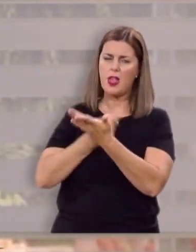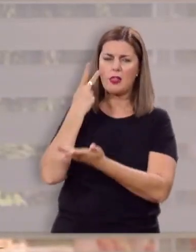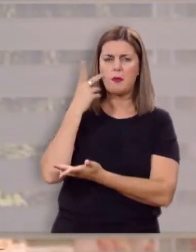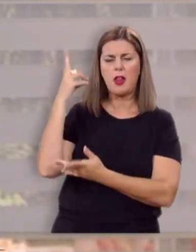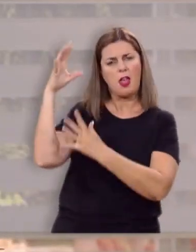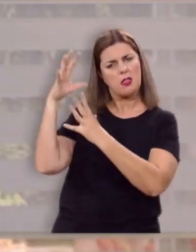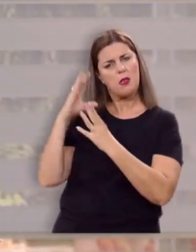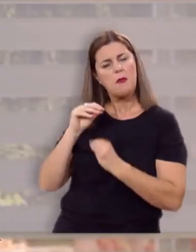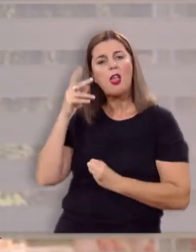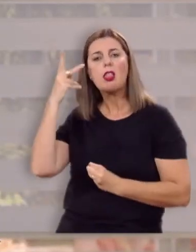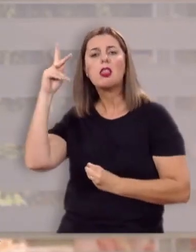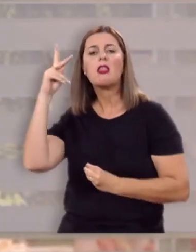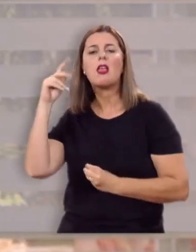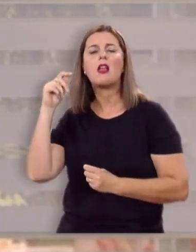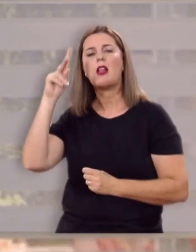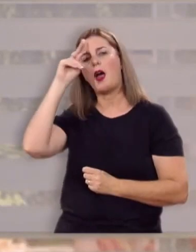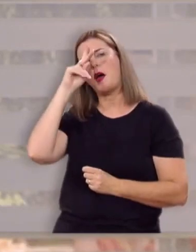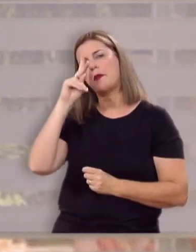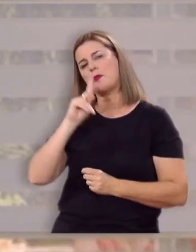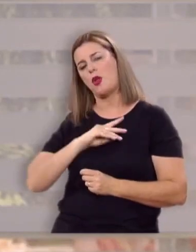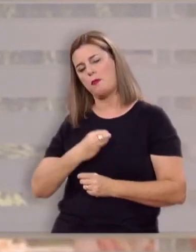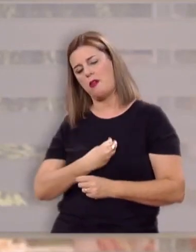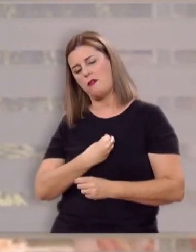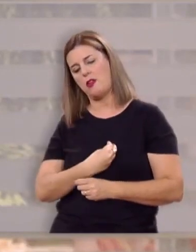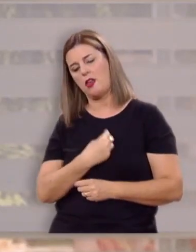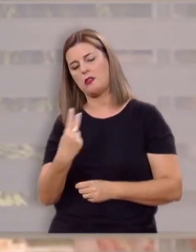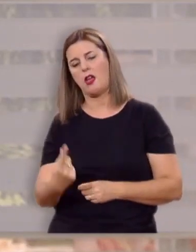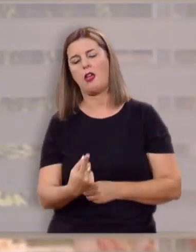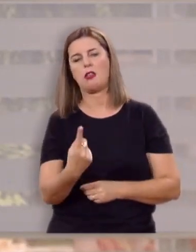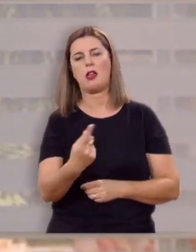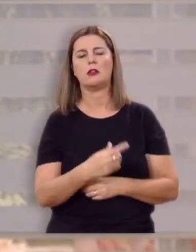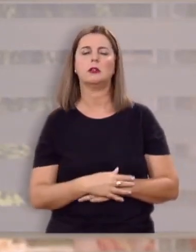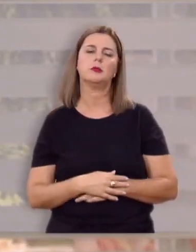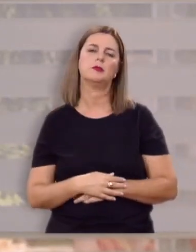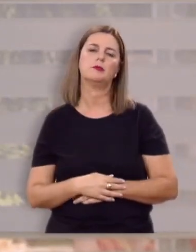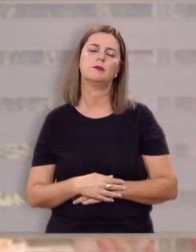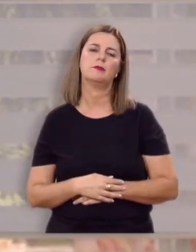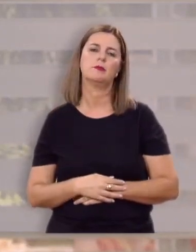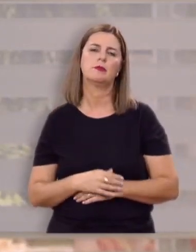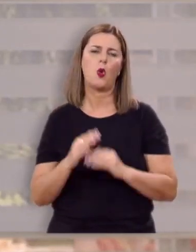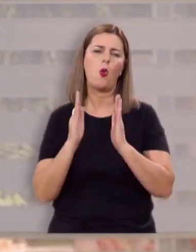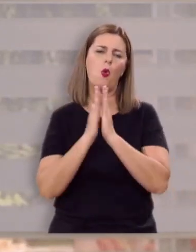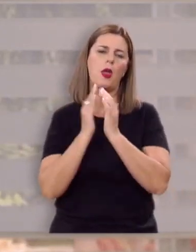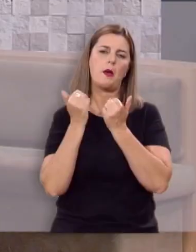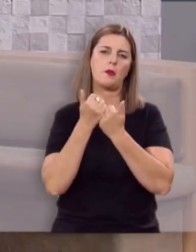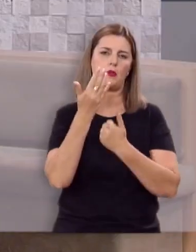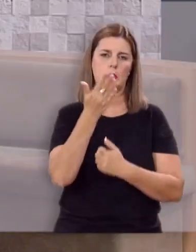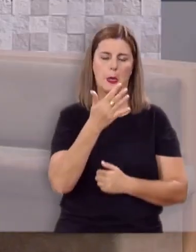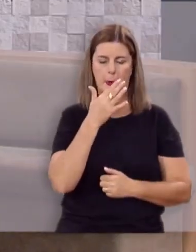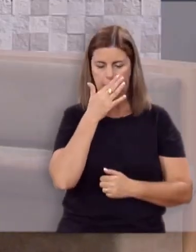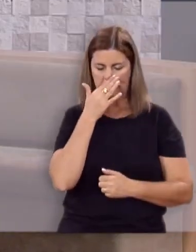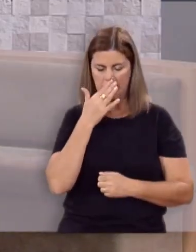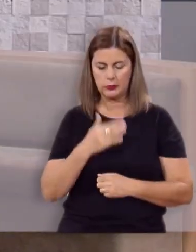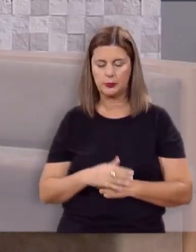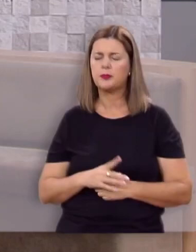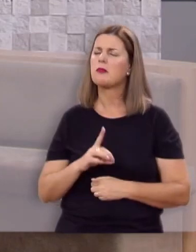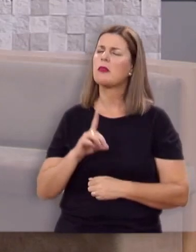ele e receber dele a própria vida eterna. Eu vou orar por